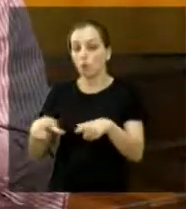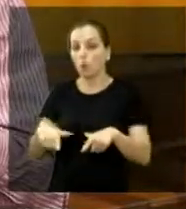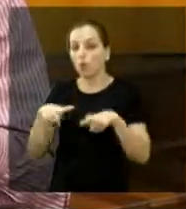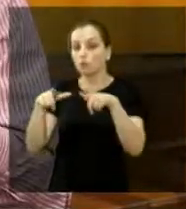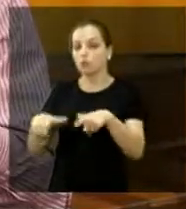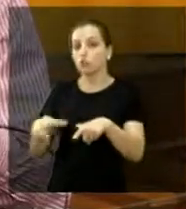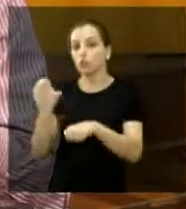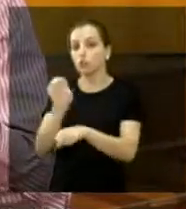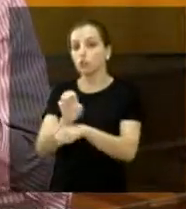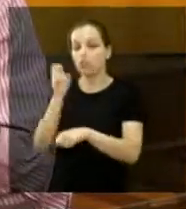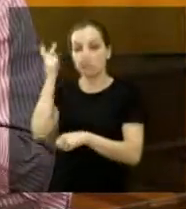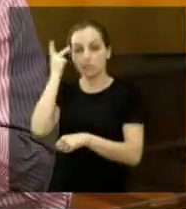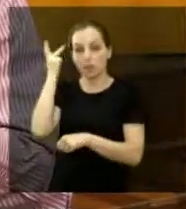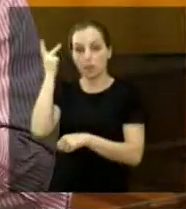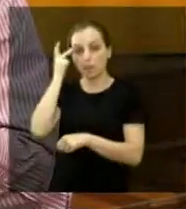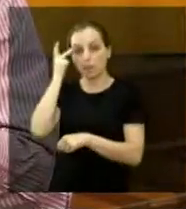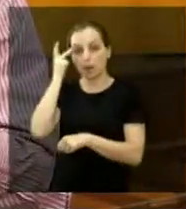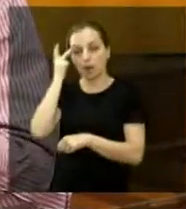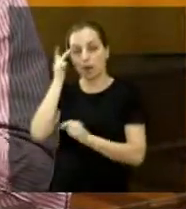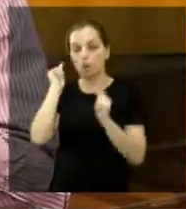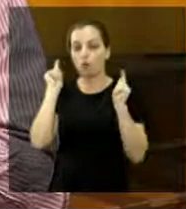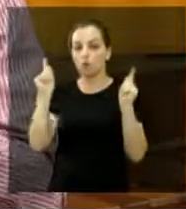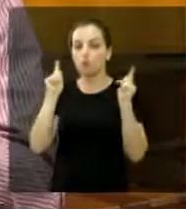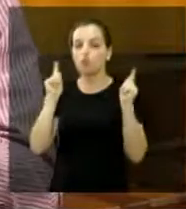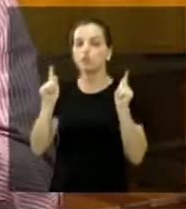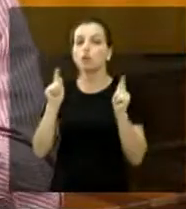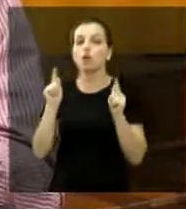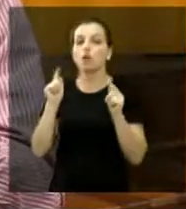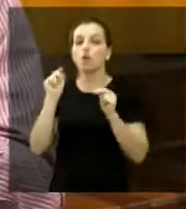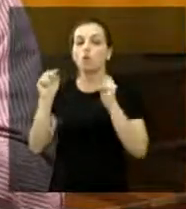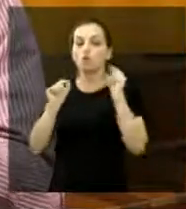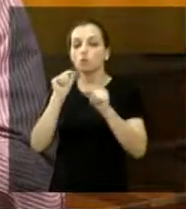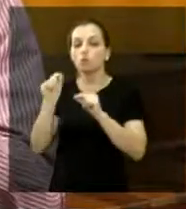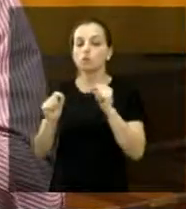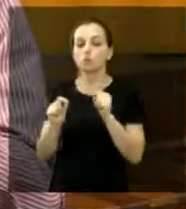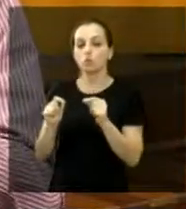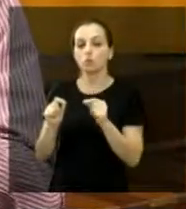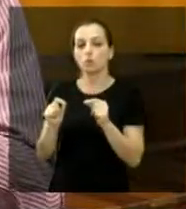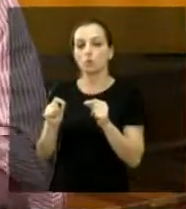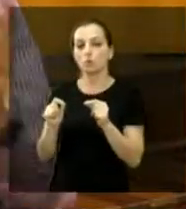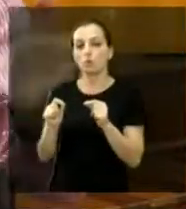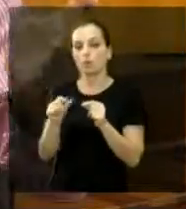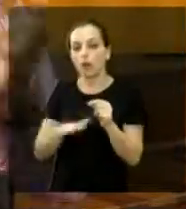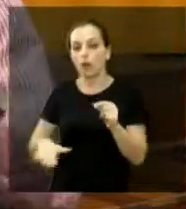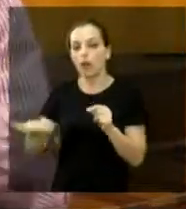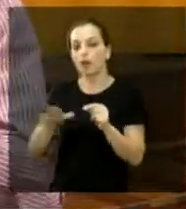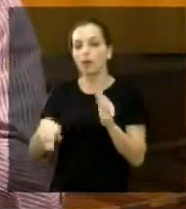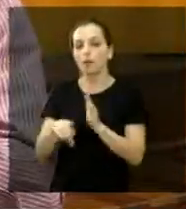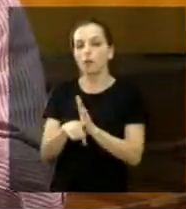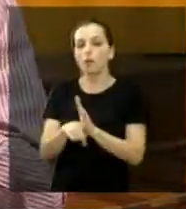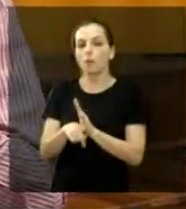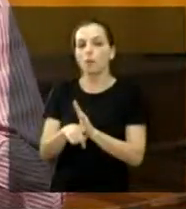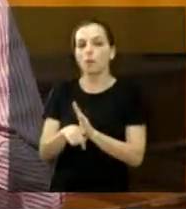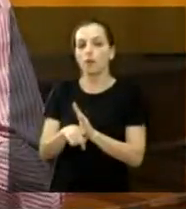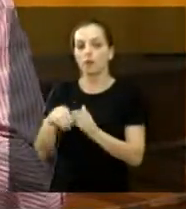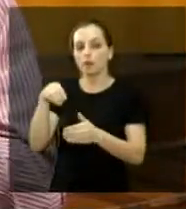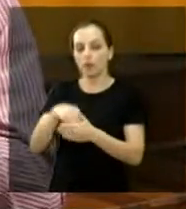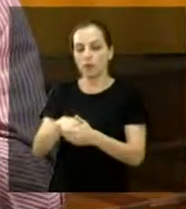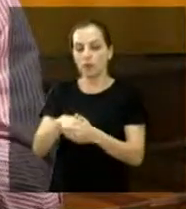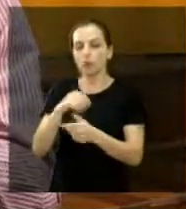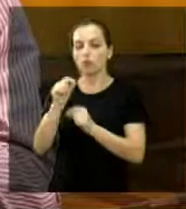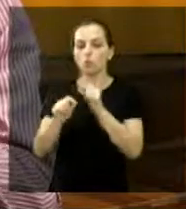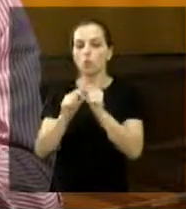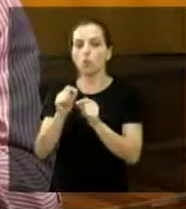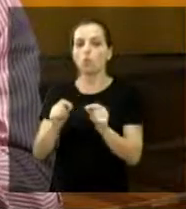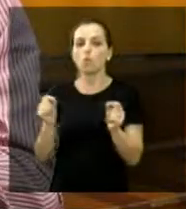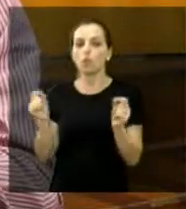São Paulo como campeão do interior contra o campeão da capital. Empatou o primeiro jogo em São Paulo e fez o jogo final